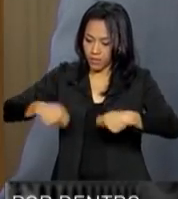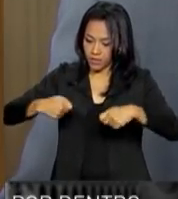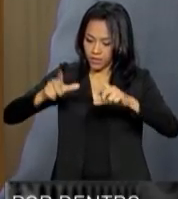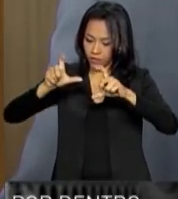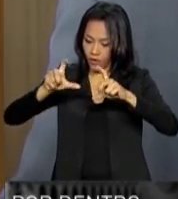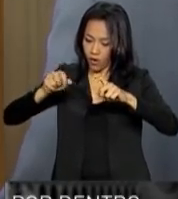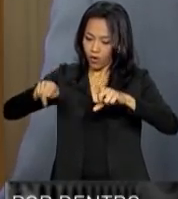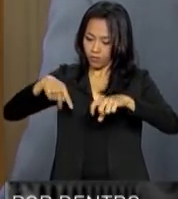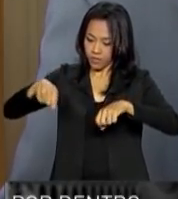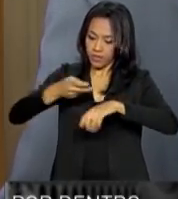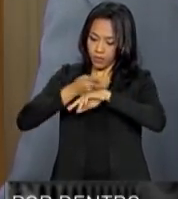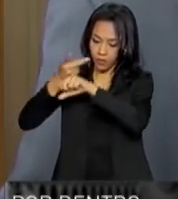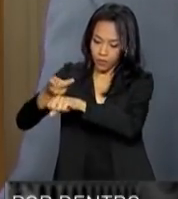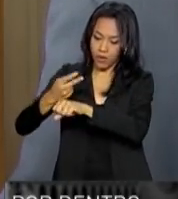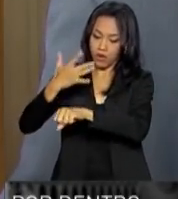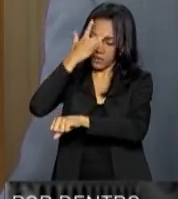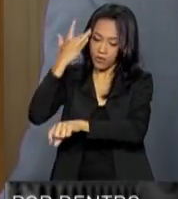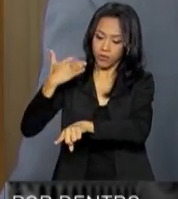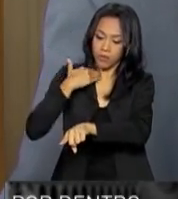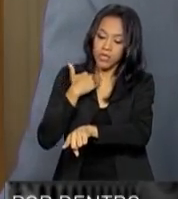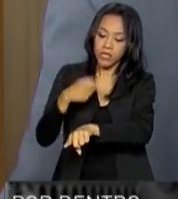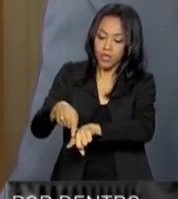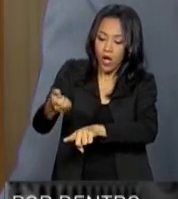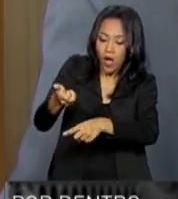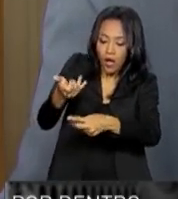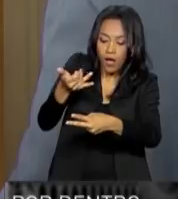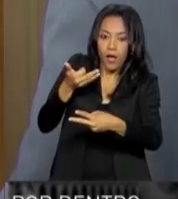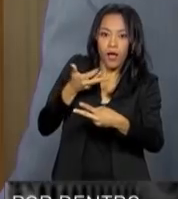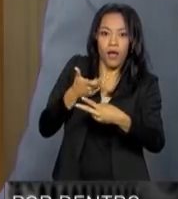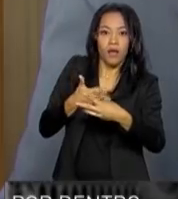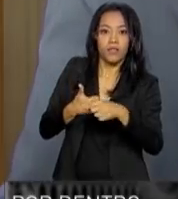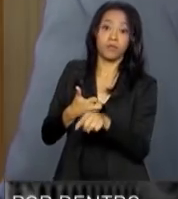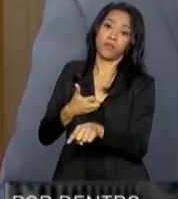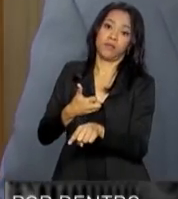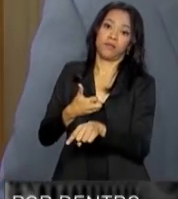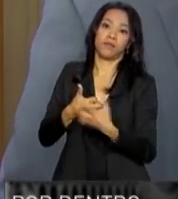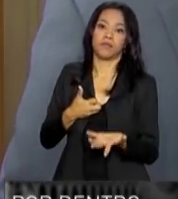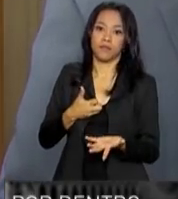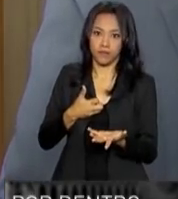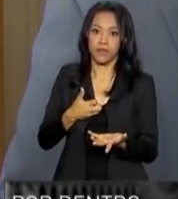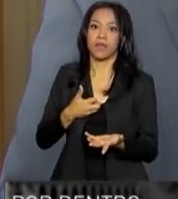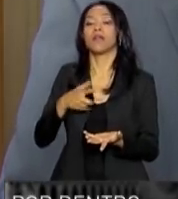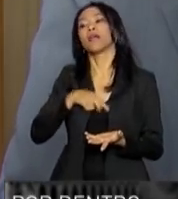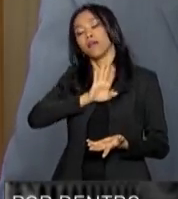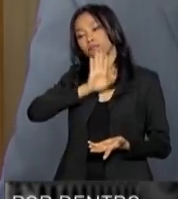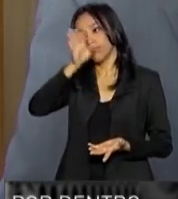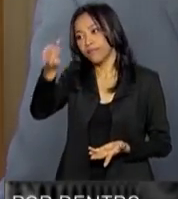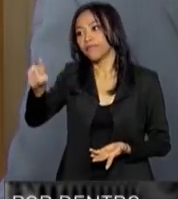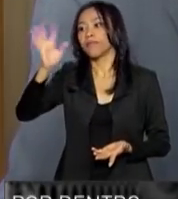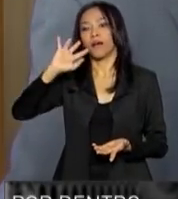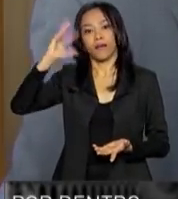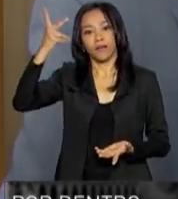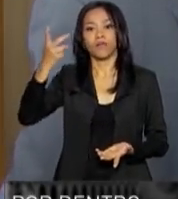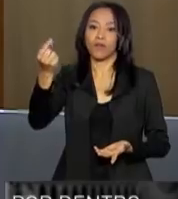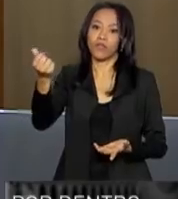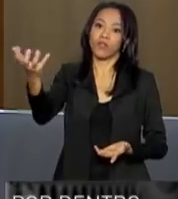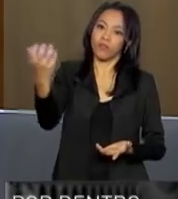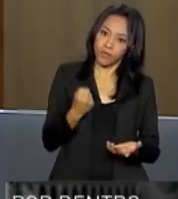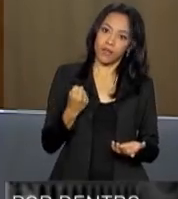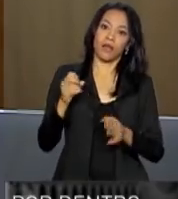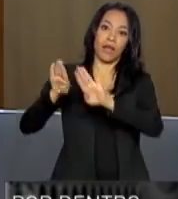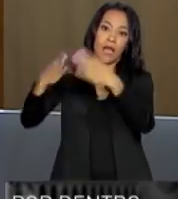agente bancário ou ele vai fazer o documento dizendo da fé de vida e fazer a liberação do pagamento bom